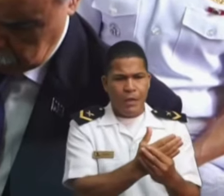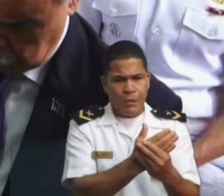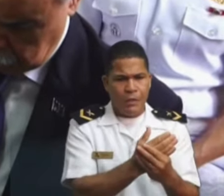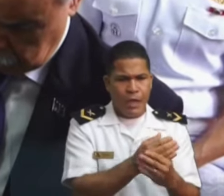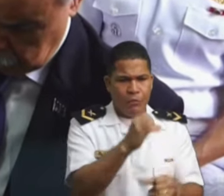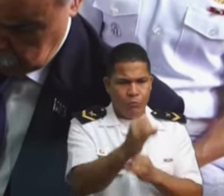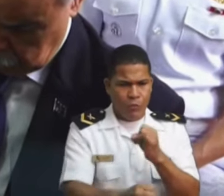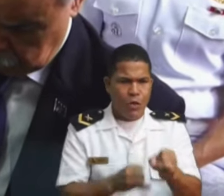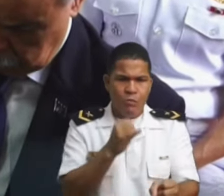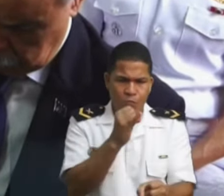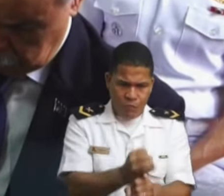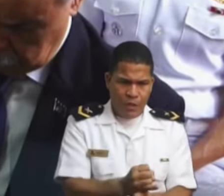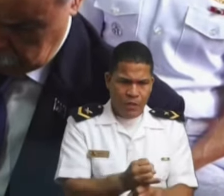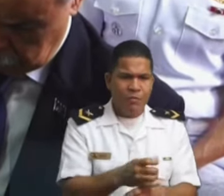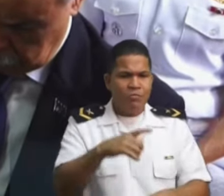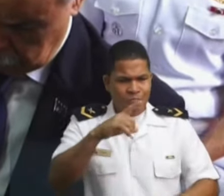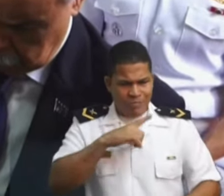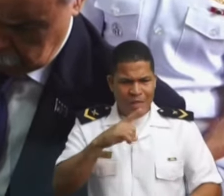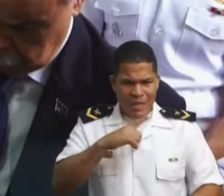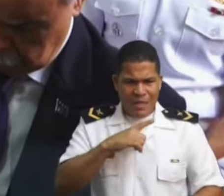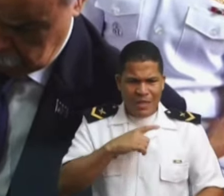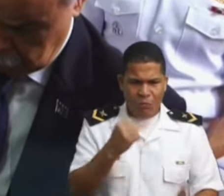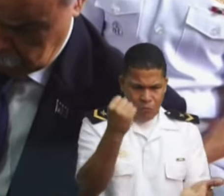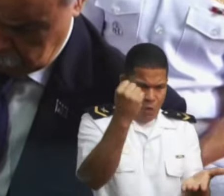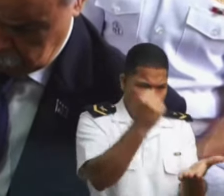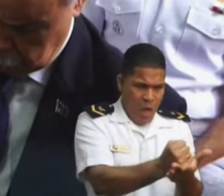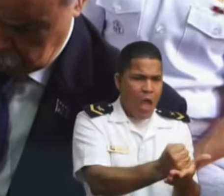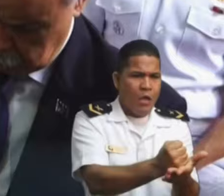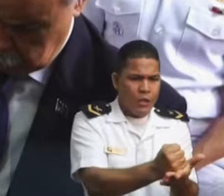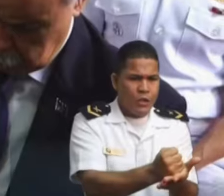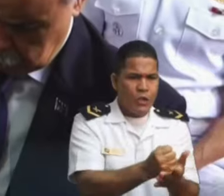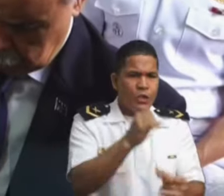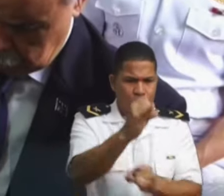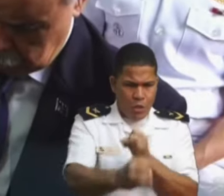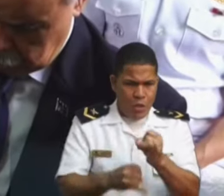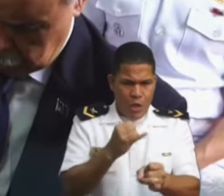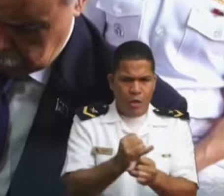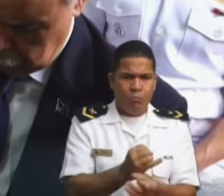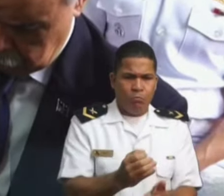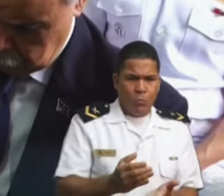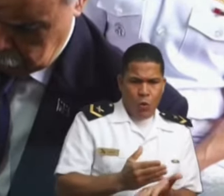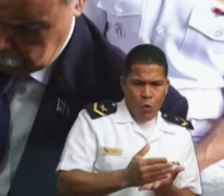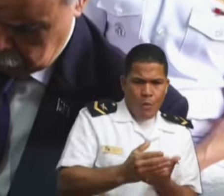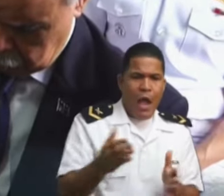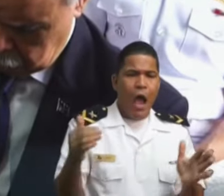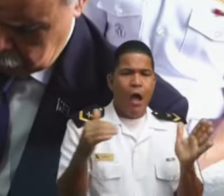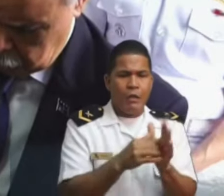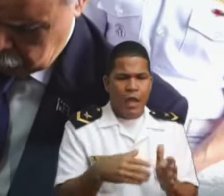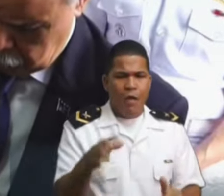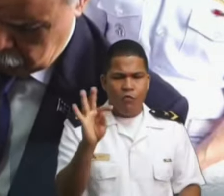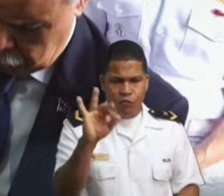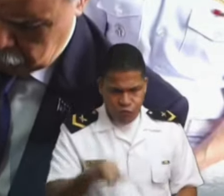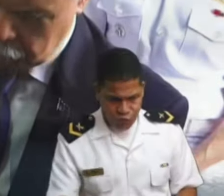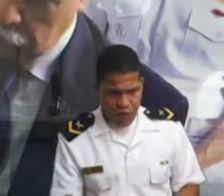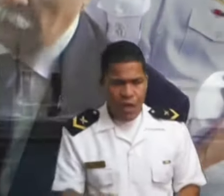fim. Nós temos registro virtual do início até o fim. Nós